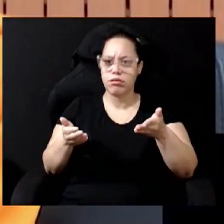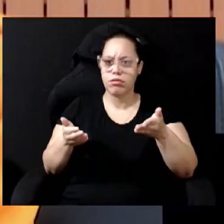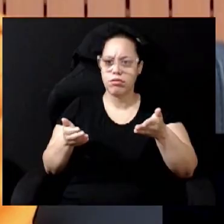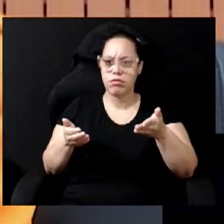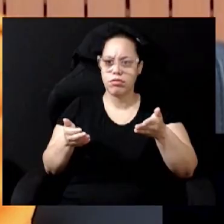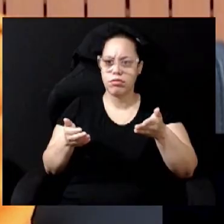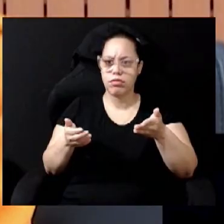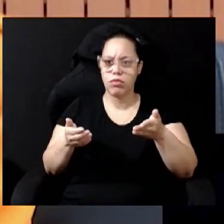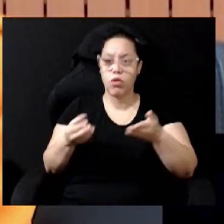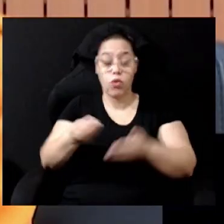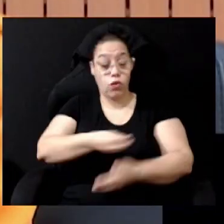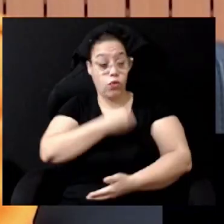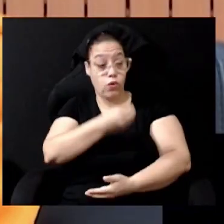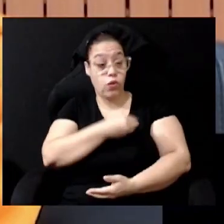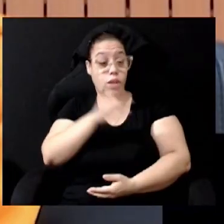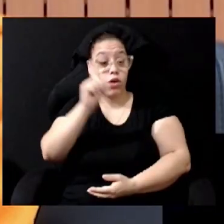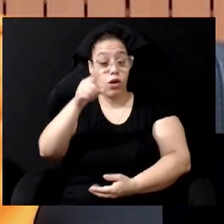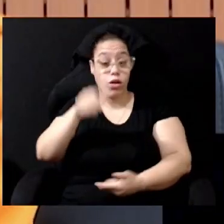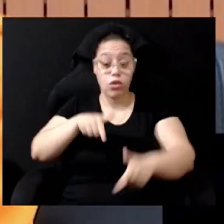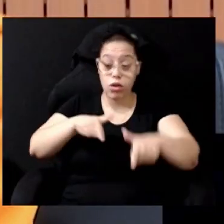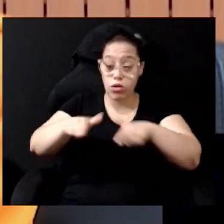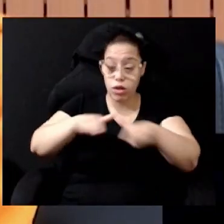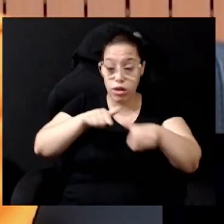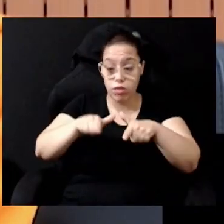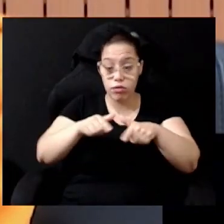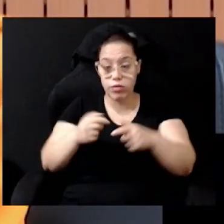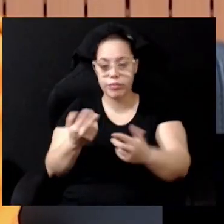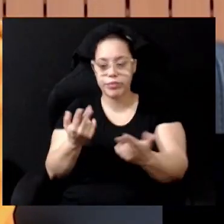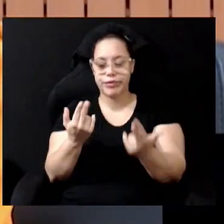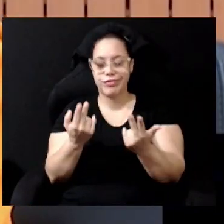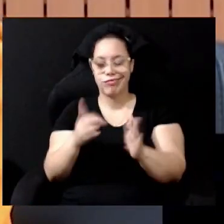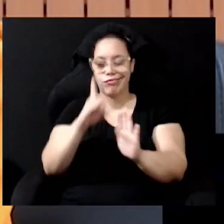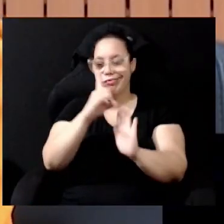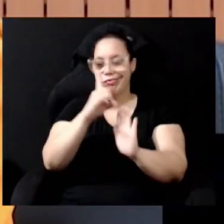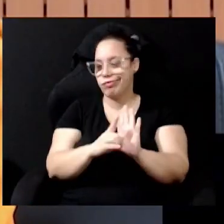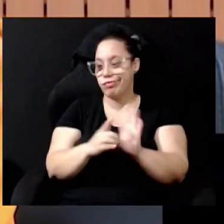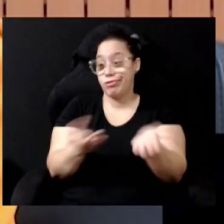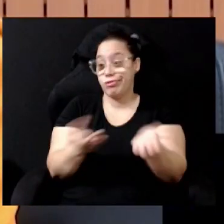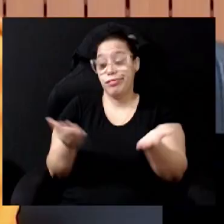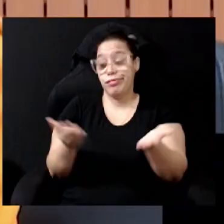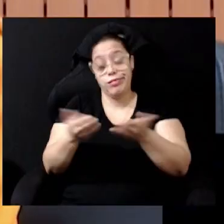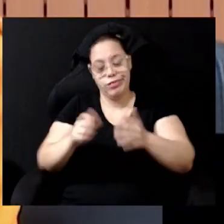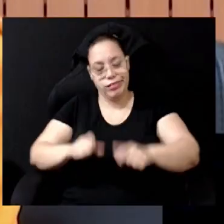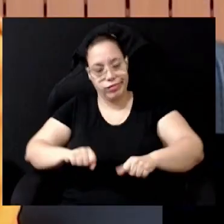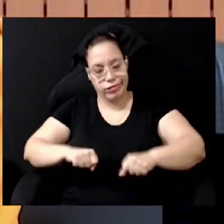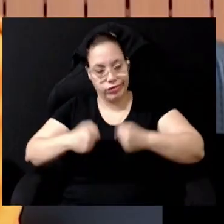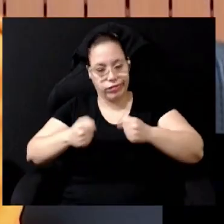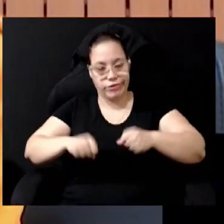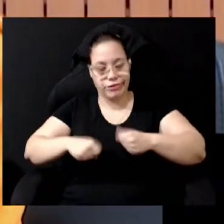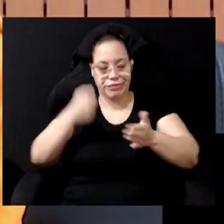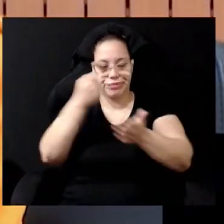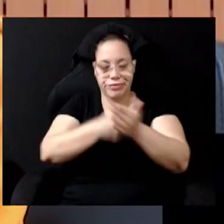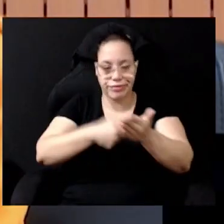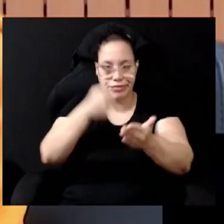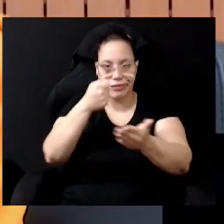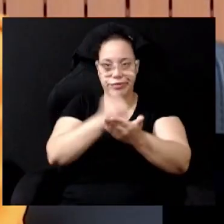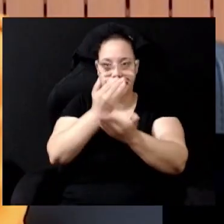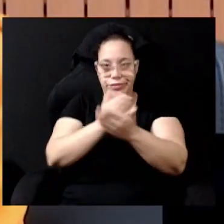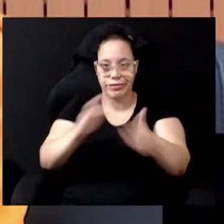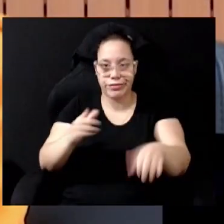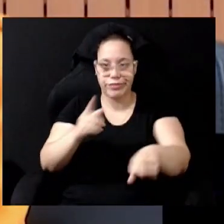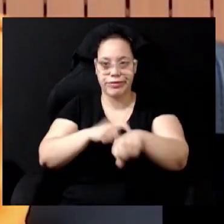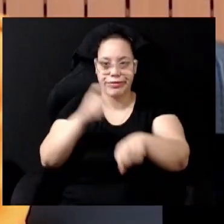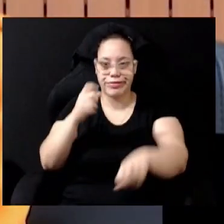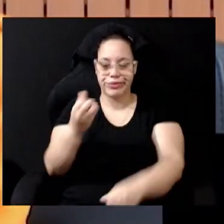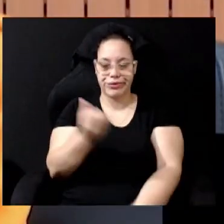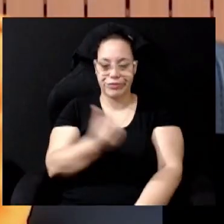vive, ele é sim um trabalho que a gente tem os mesmos direitos. Agora, na luta do fim, né, da escala 6x1, a